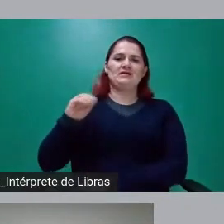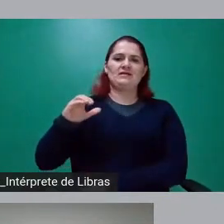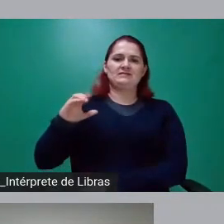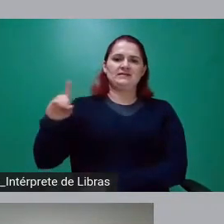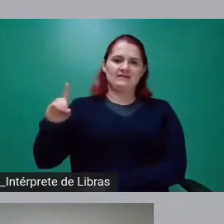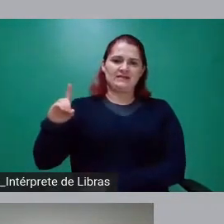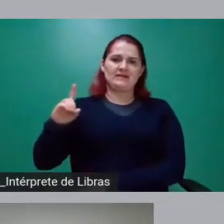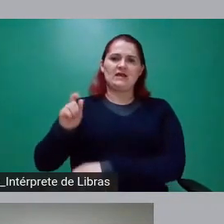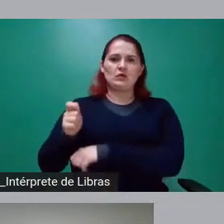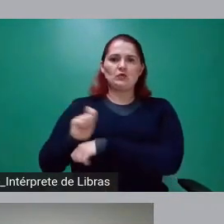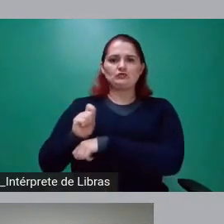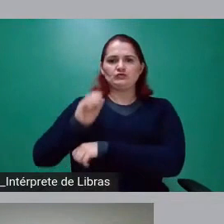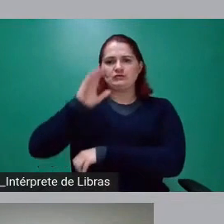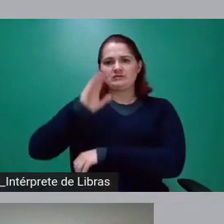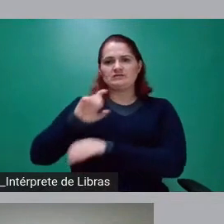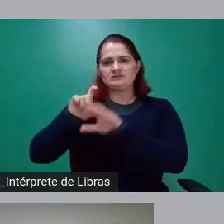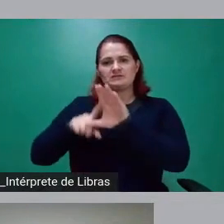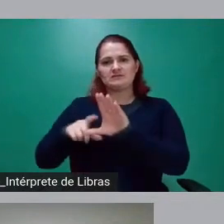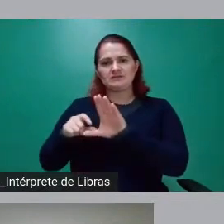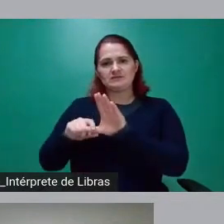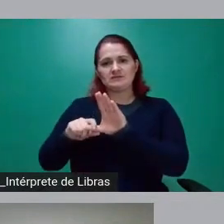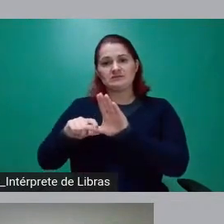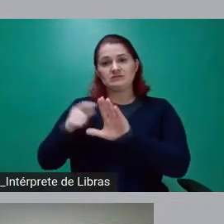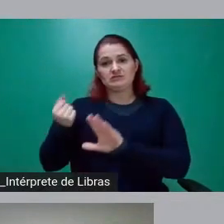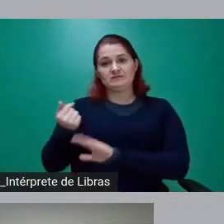coordena. E vou